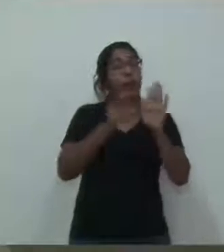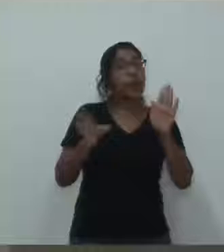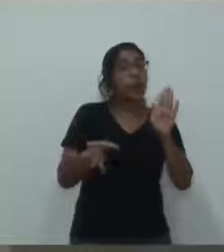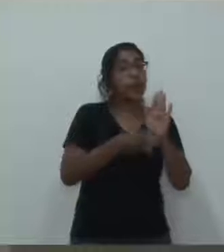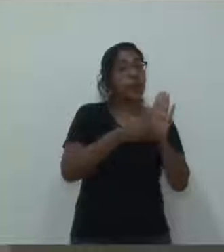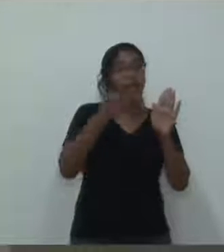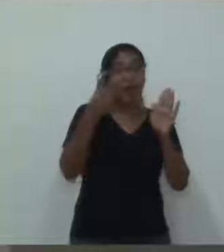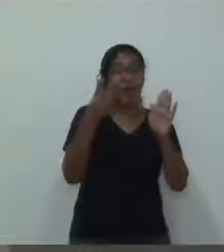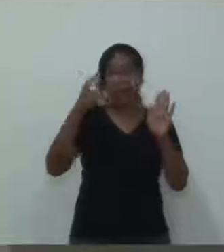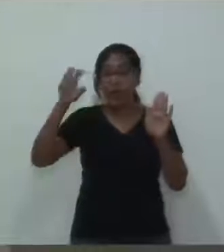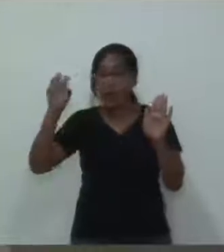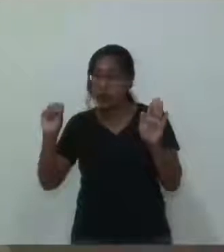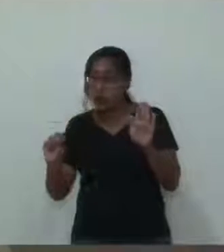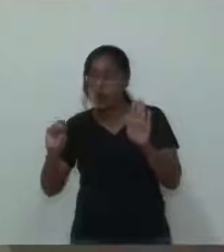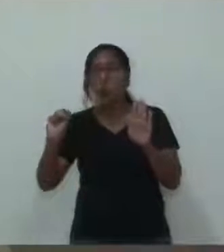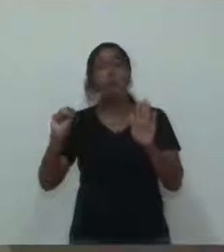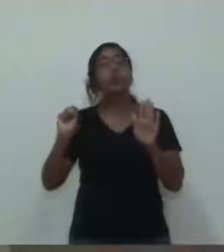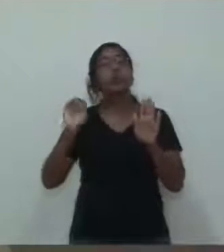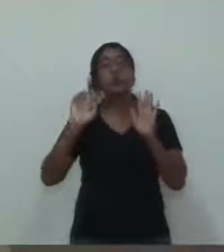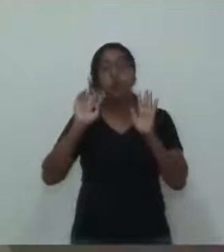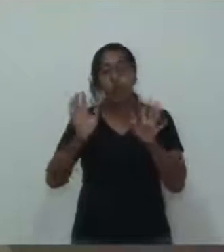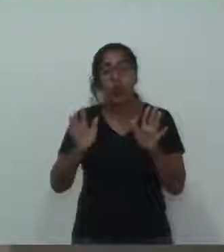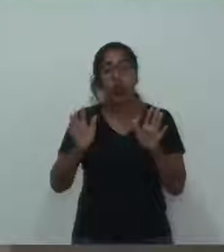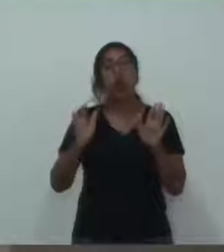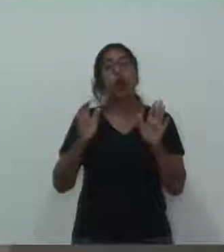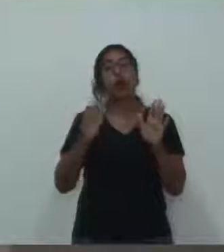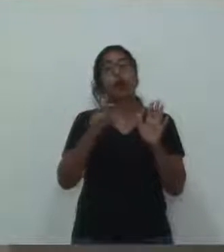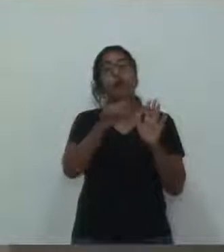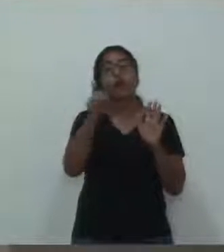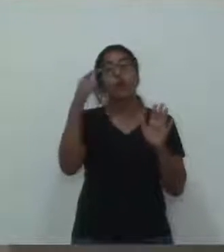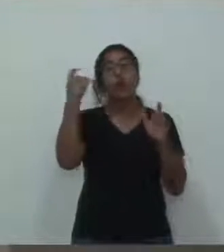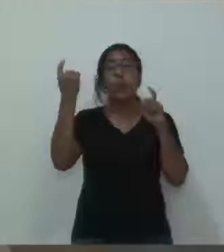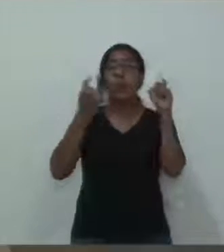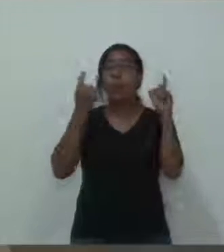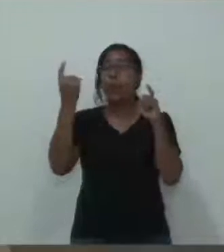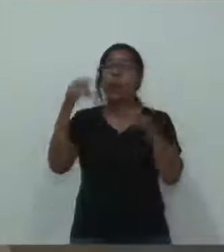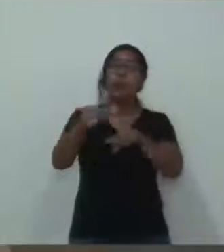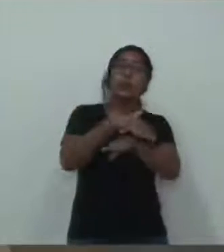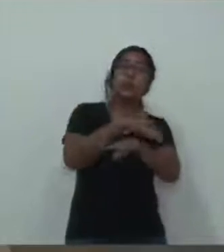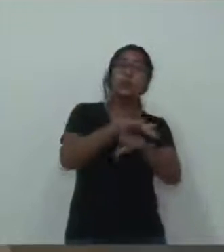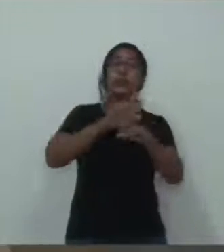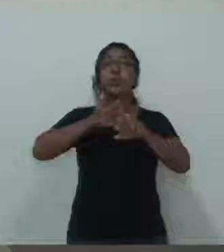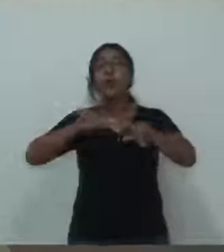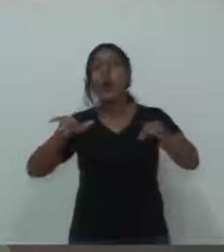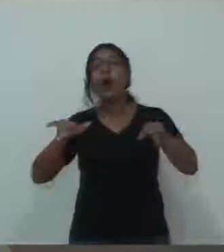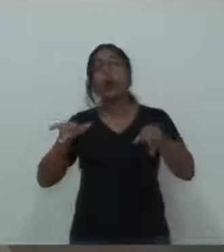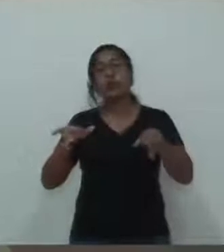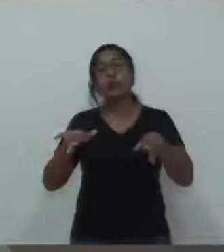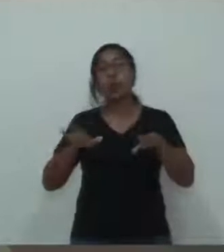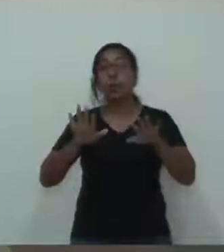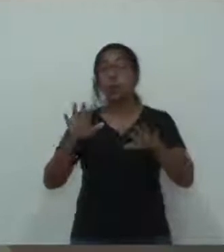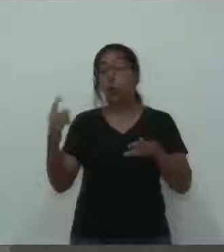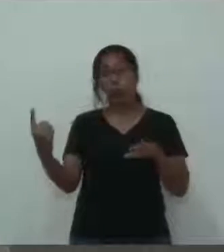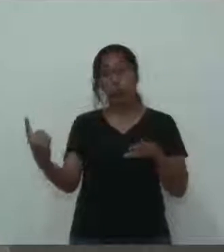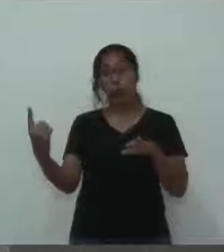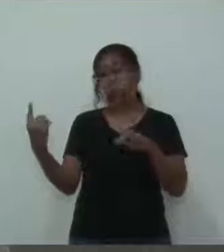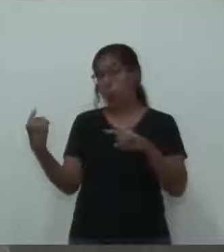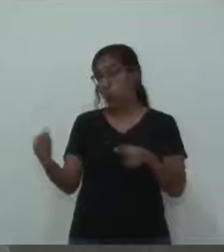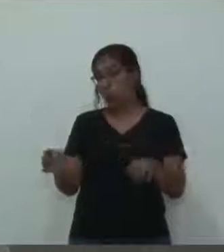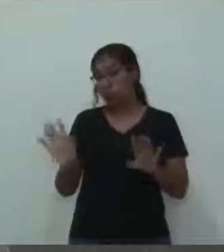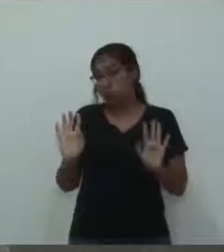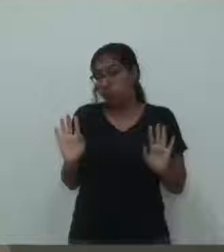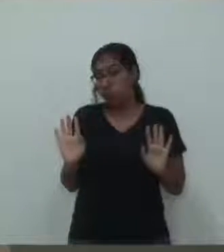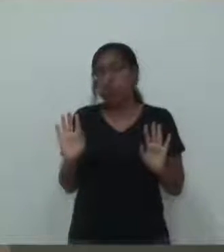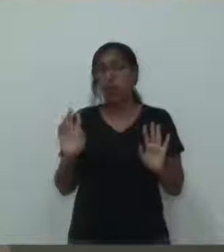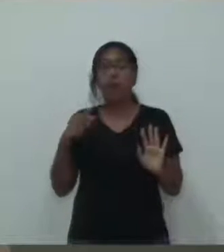todas essas questões polêmicas, essas possibilidades de interligação de vias e tudo. E teve um que votou contra, todos os demais favoráveis.